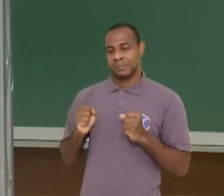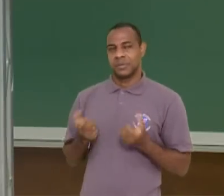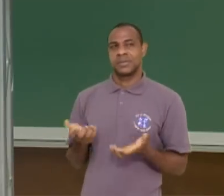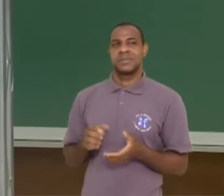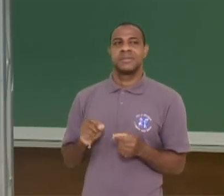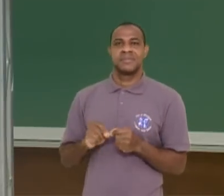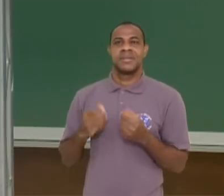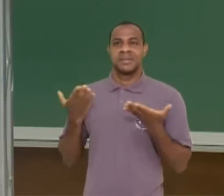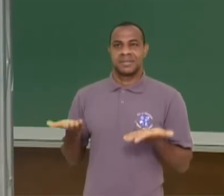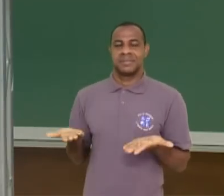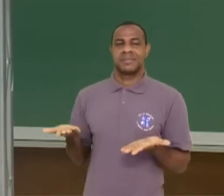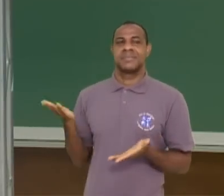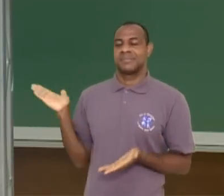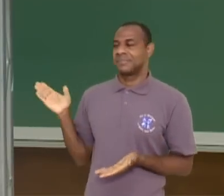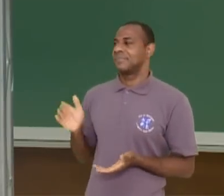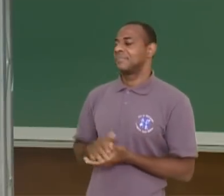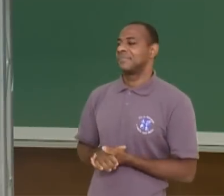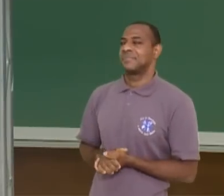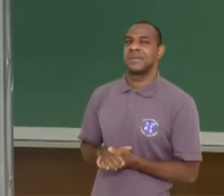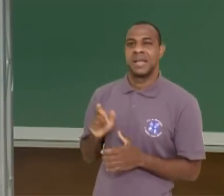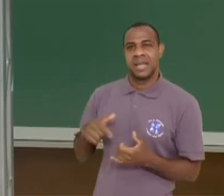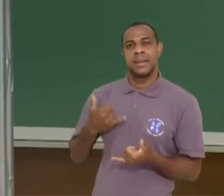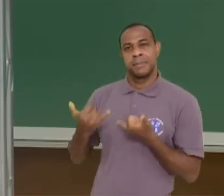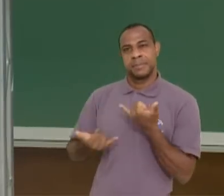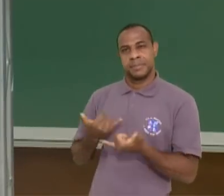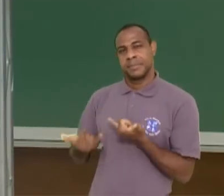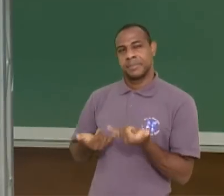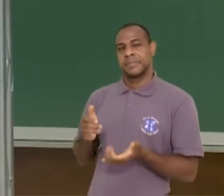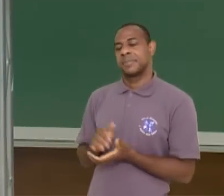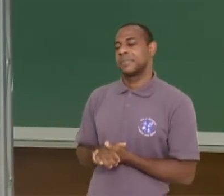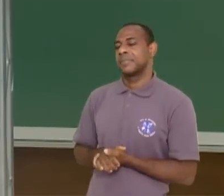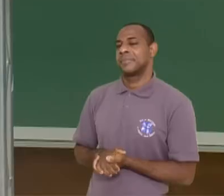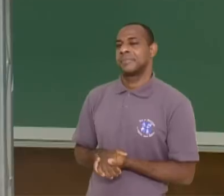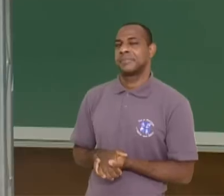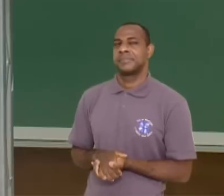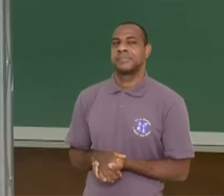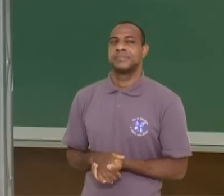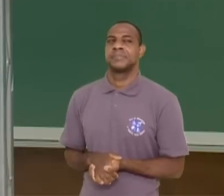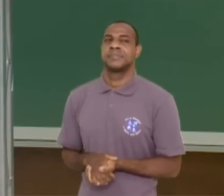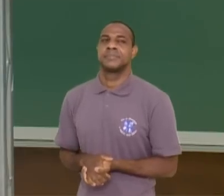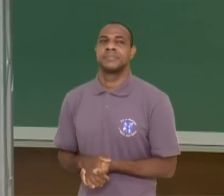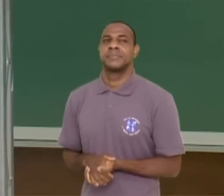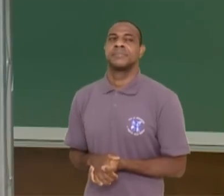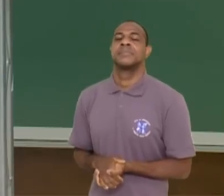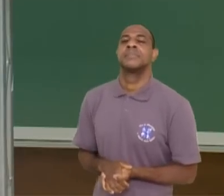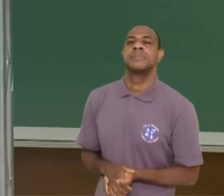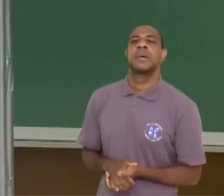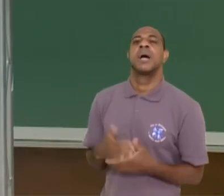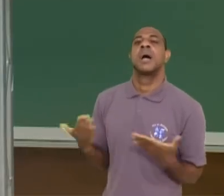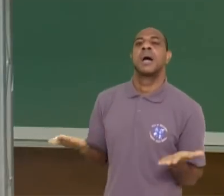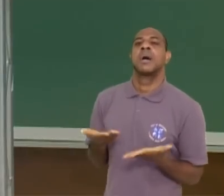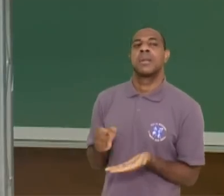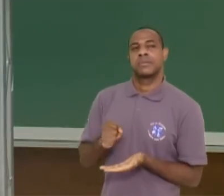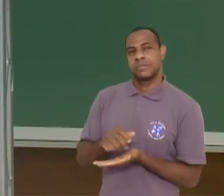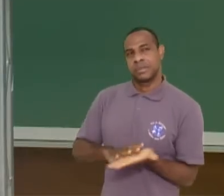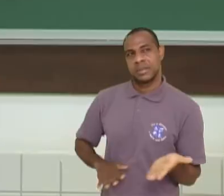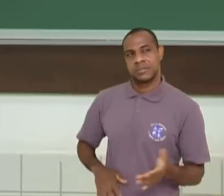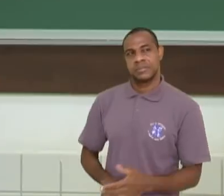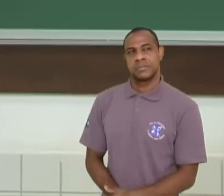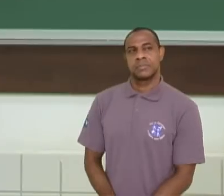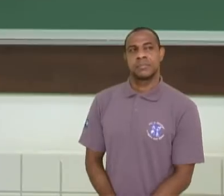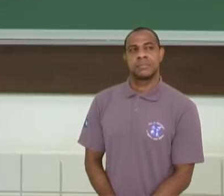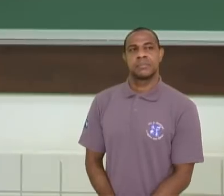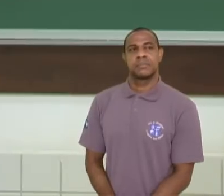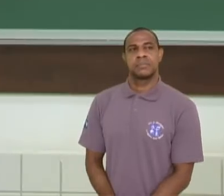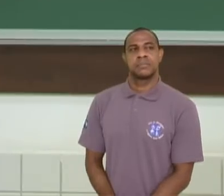muito melhor, aumenta melhor nosso entendimento sobre o jogo da mímica, né? Bora para a nossa atividade então?